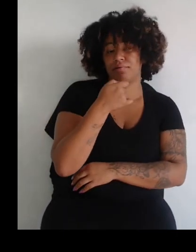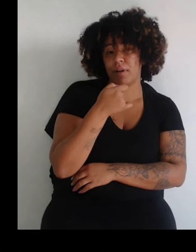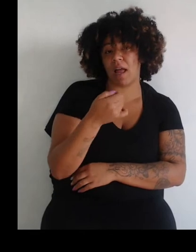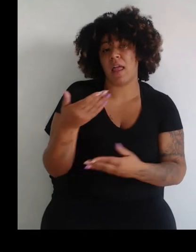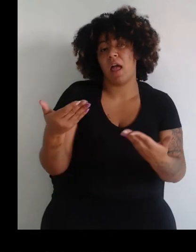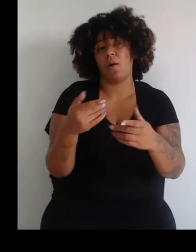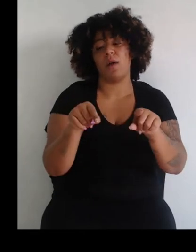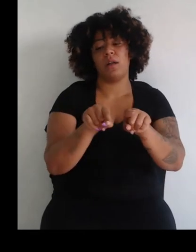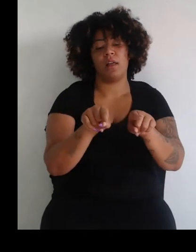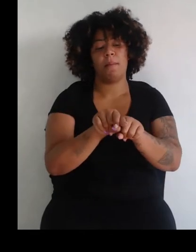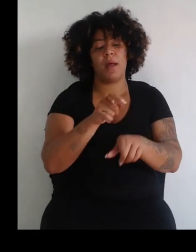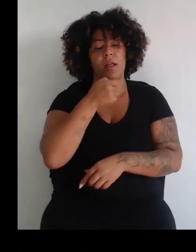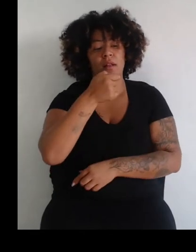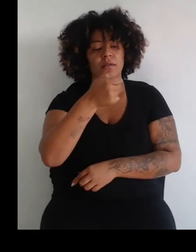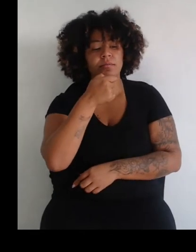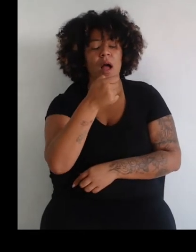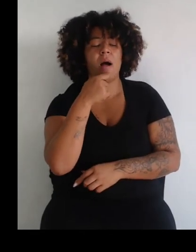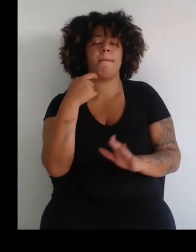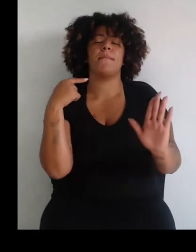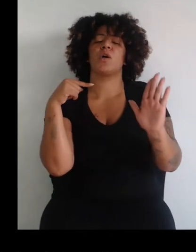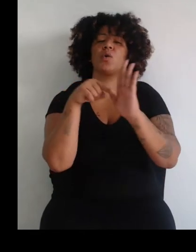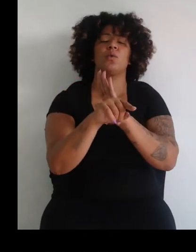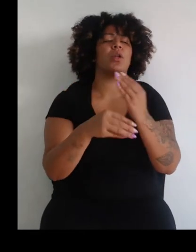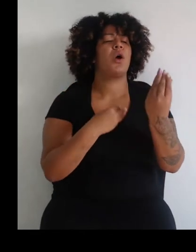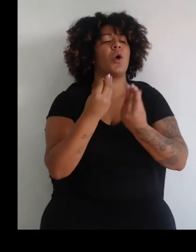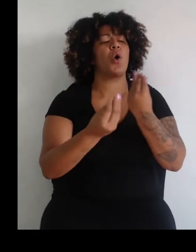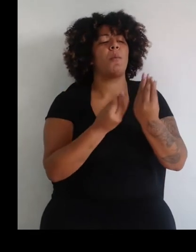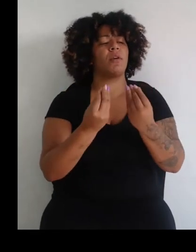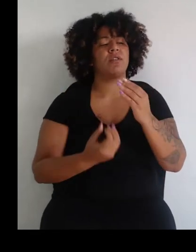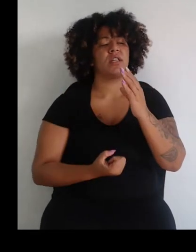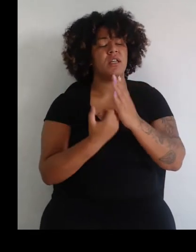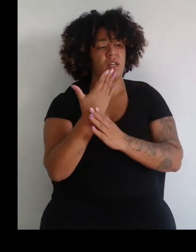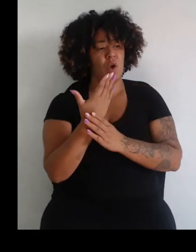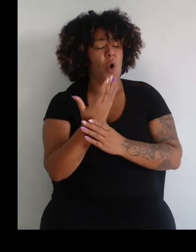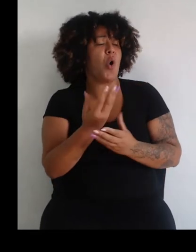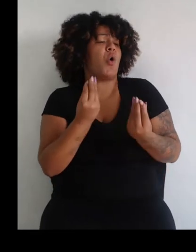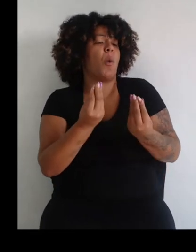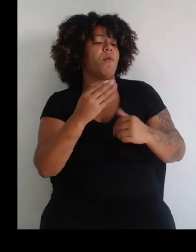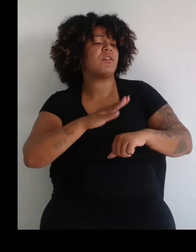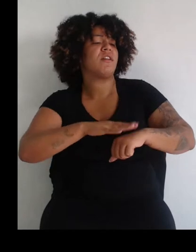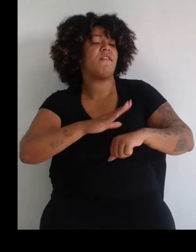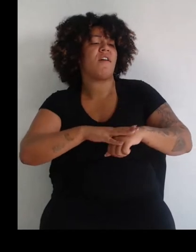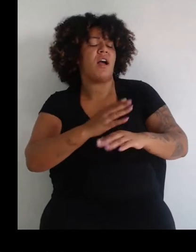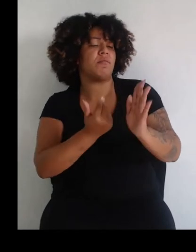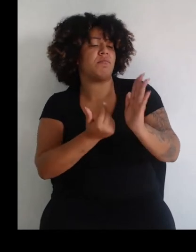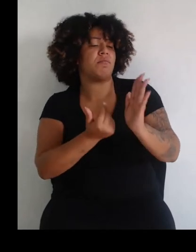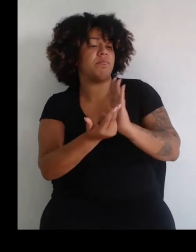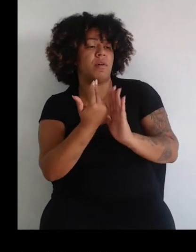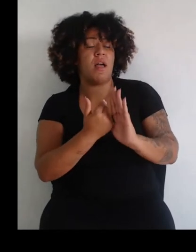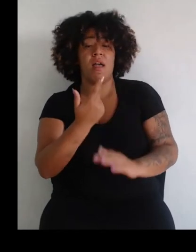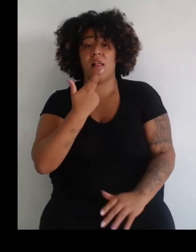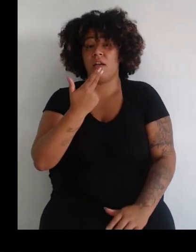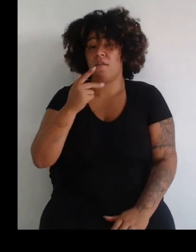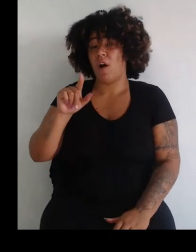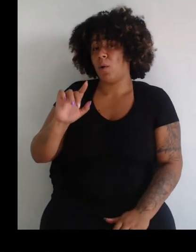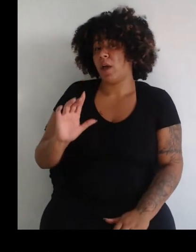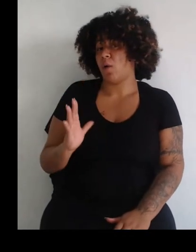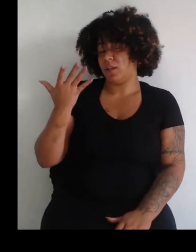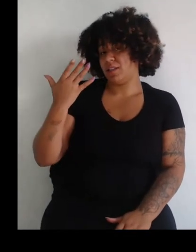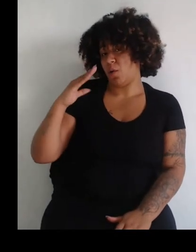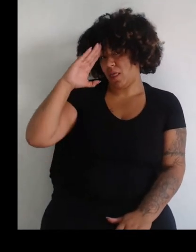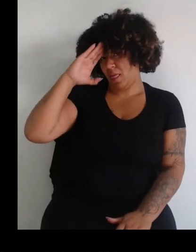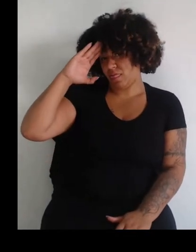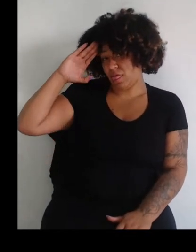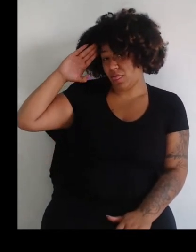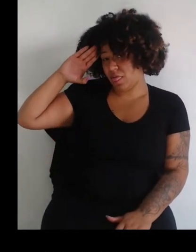Silvestre Pergunta a bacon como ele se tornou pintor bacon diz que foi rejeitado do exército que ericho